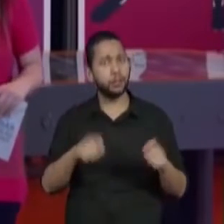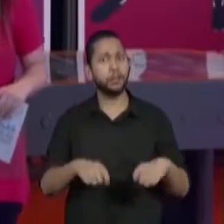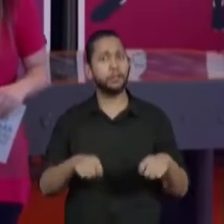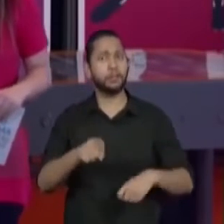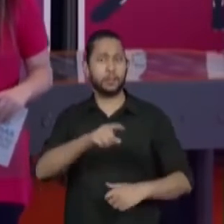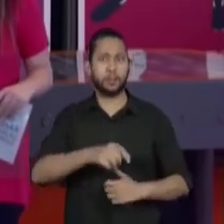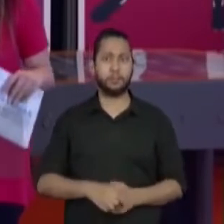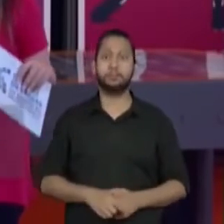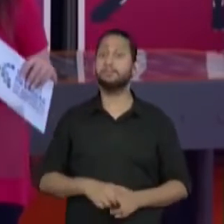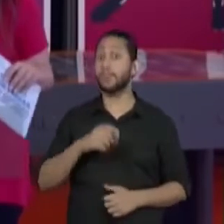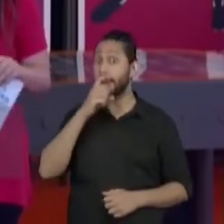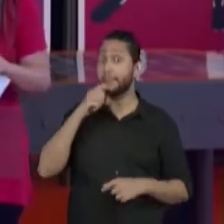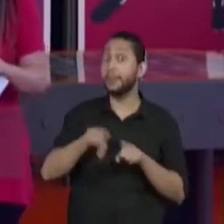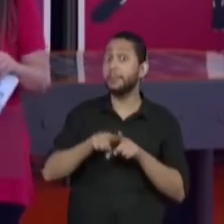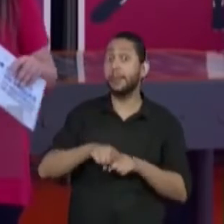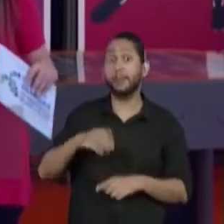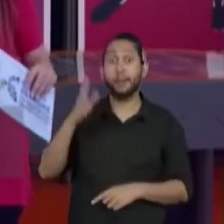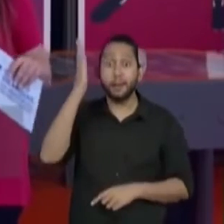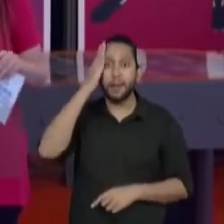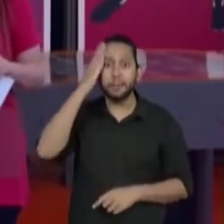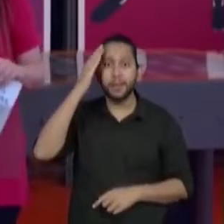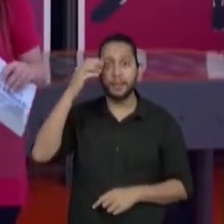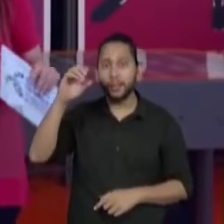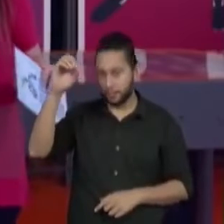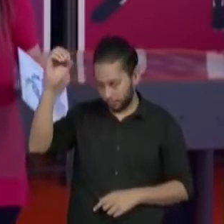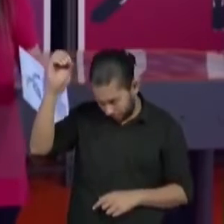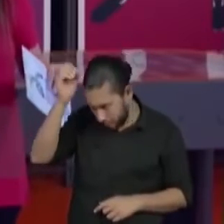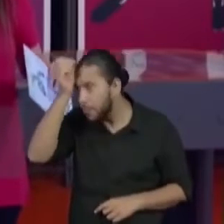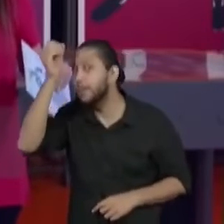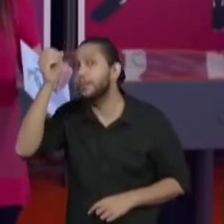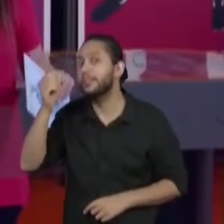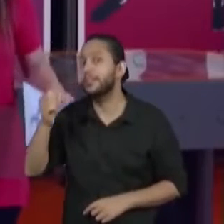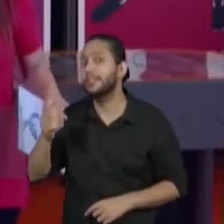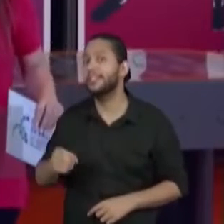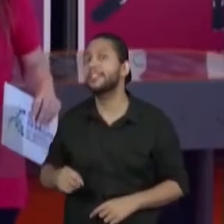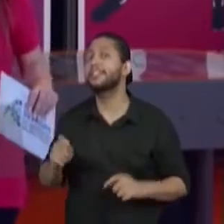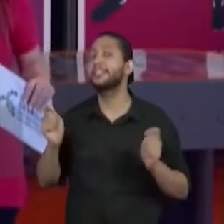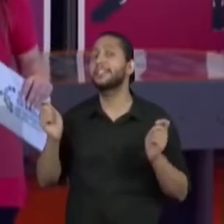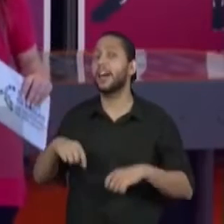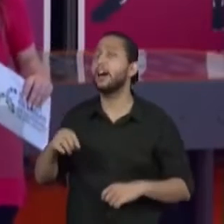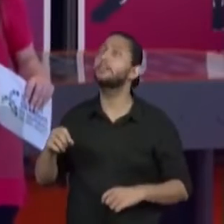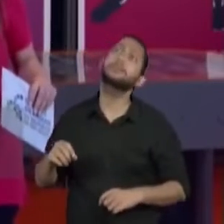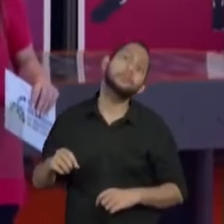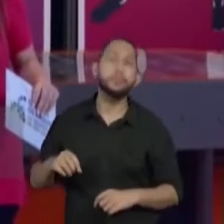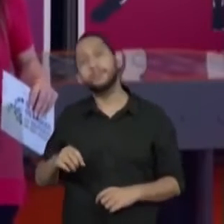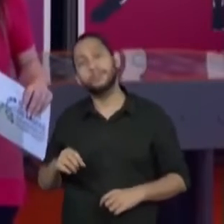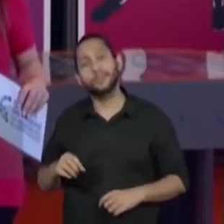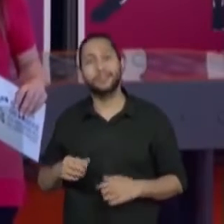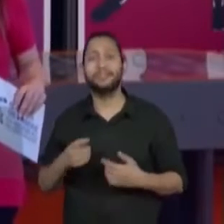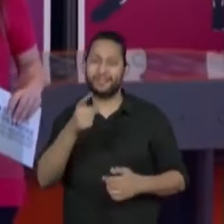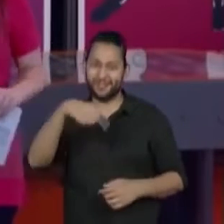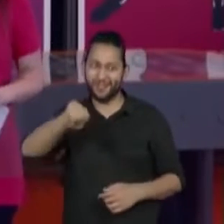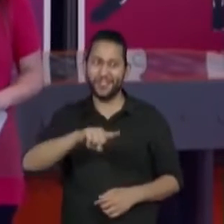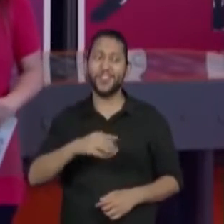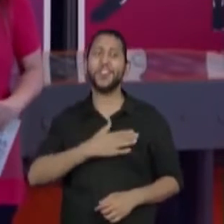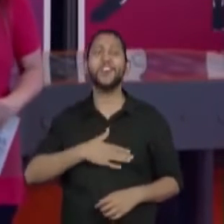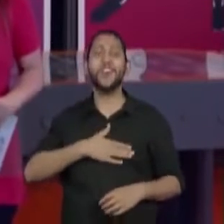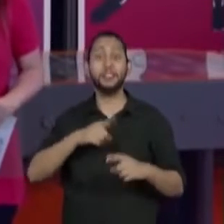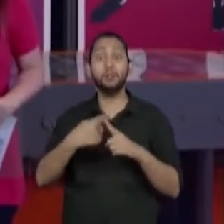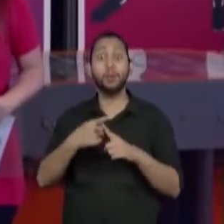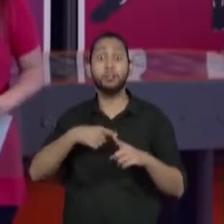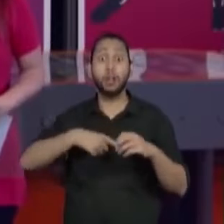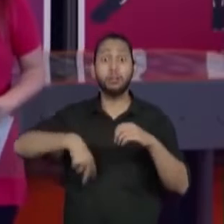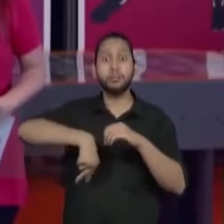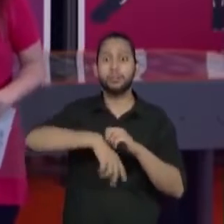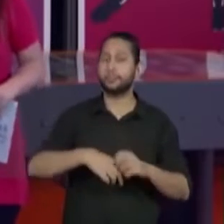temos a cabeça, né? A cabeçada Cabeçada. ali. Difícil, né? Nossa, mas eles gostam. Gostam. E